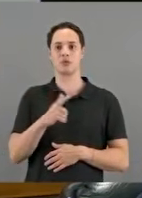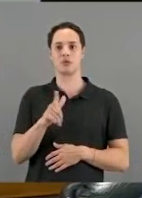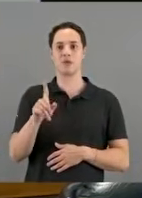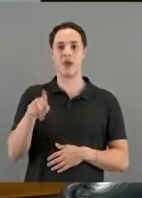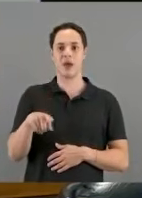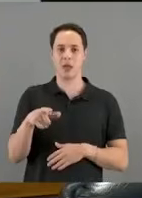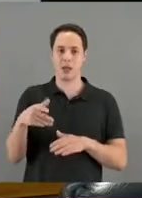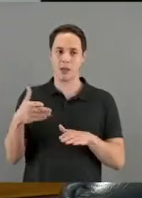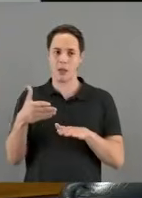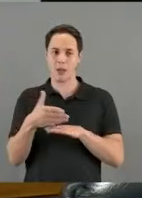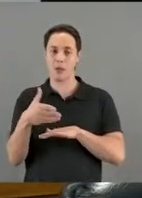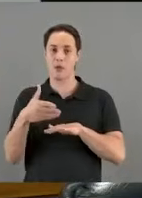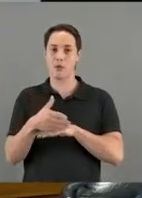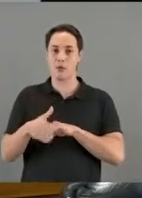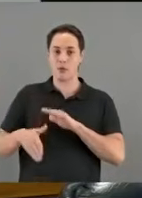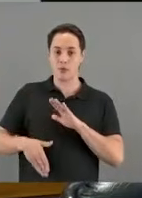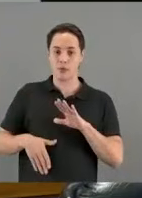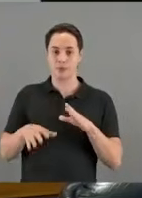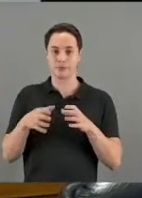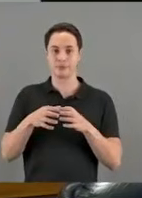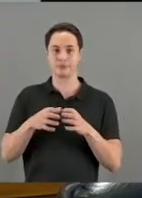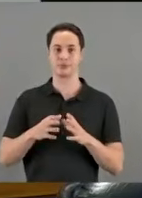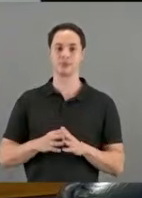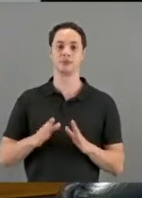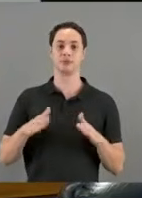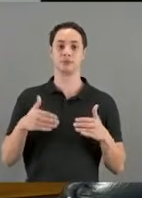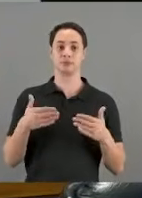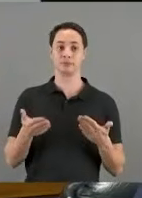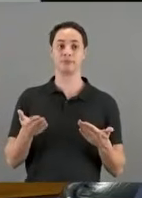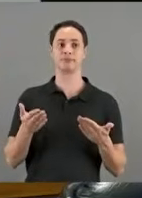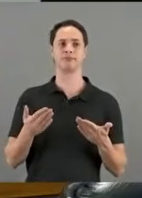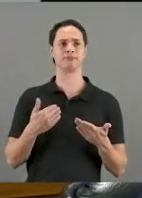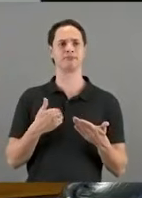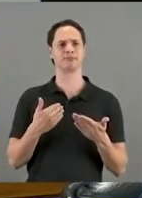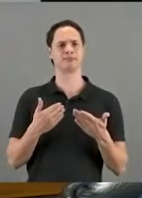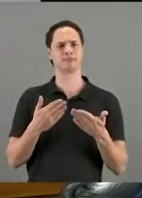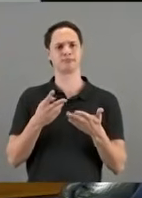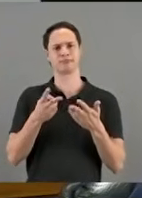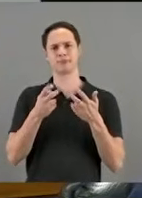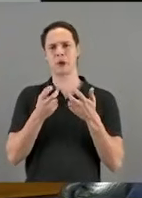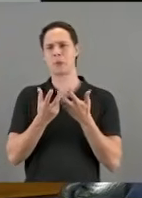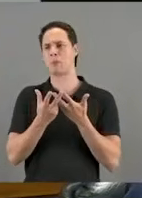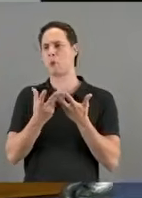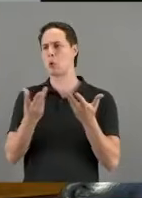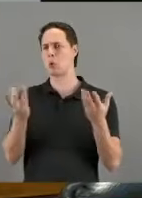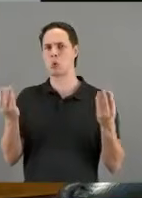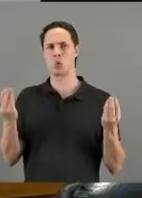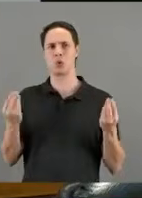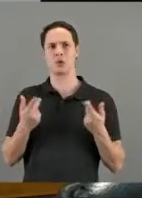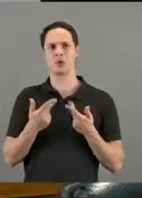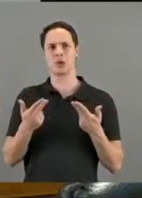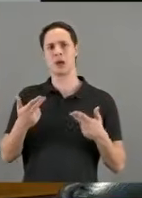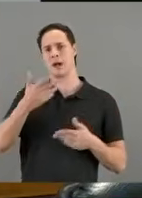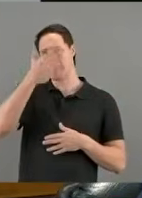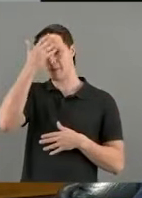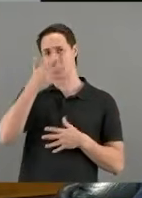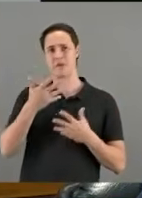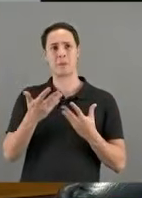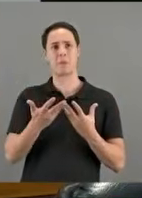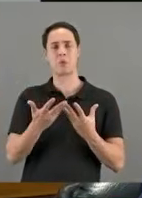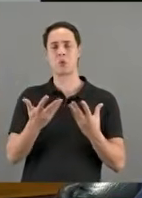esquema criminoso. Então, as digitais são muitas, as provas são